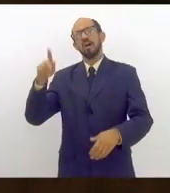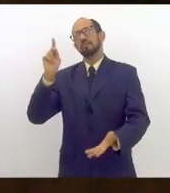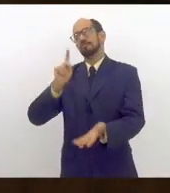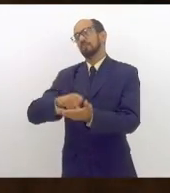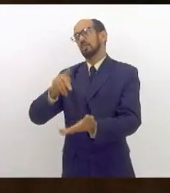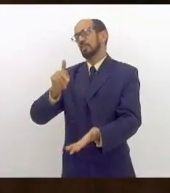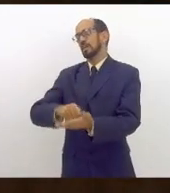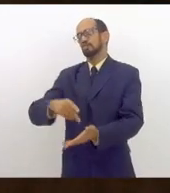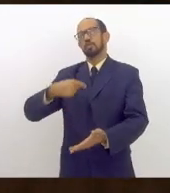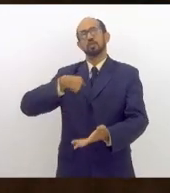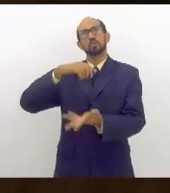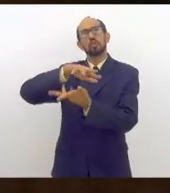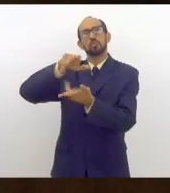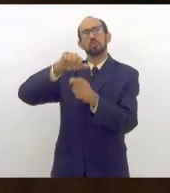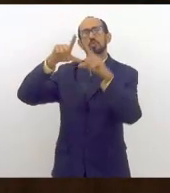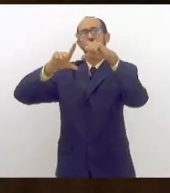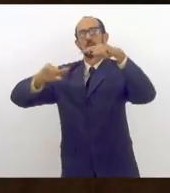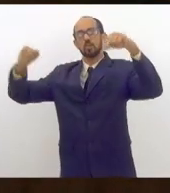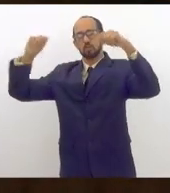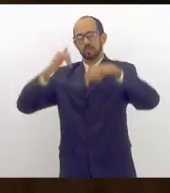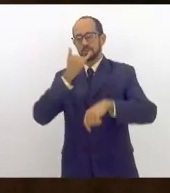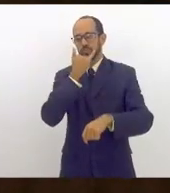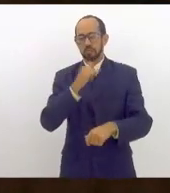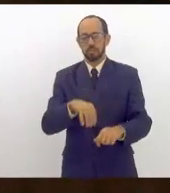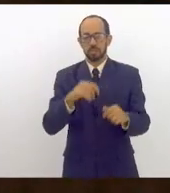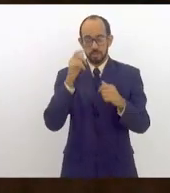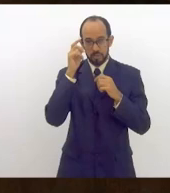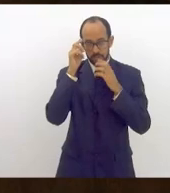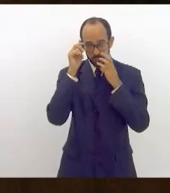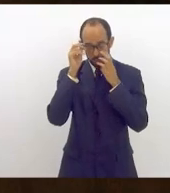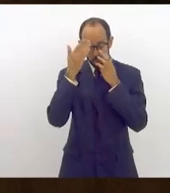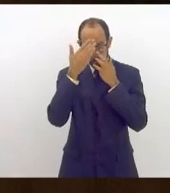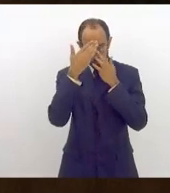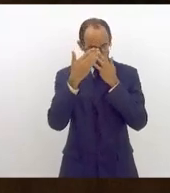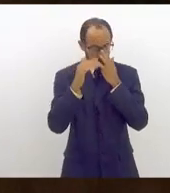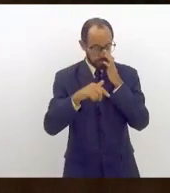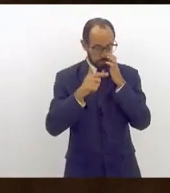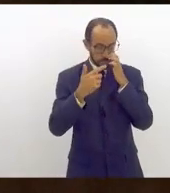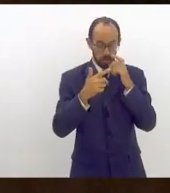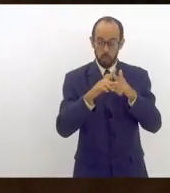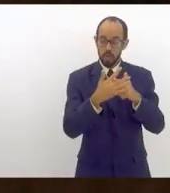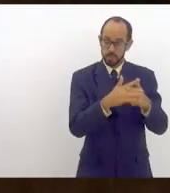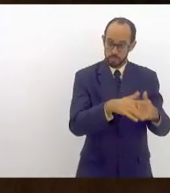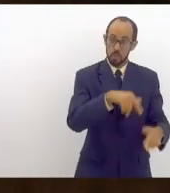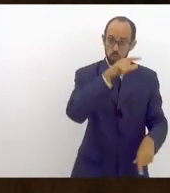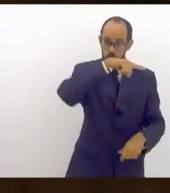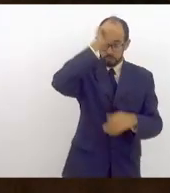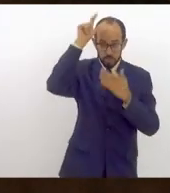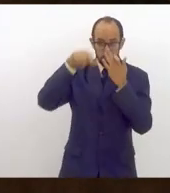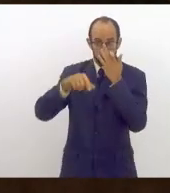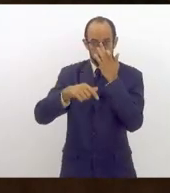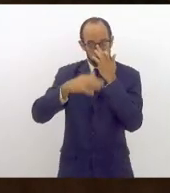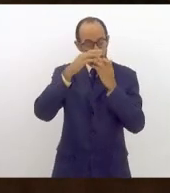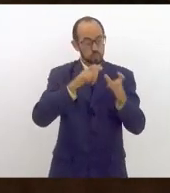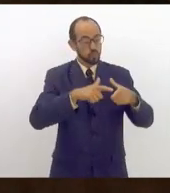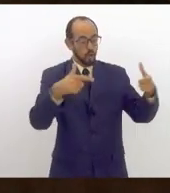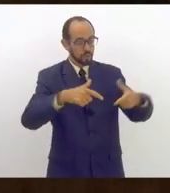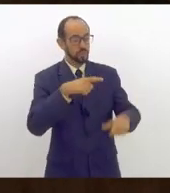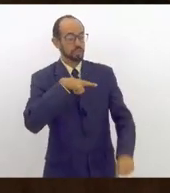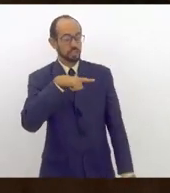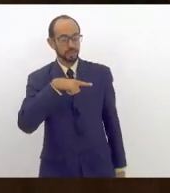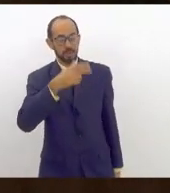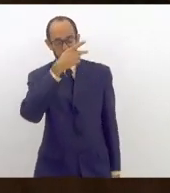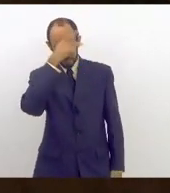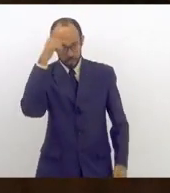no mundo da lua. Vocês me desculpem. Obrigado pela correção, deputado Luiz Paulo. Ainda bem que a gente tem alguém sempre atento para